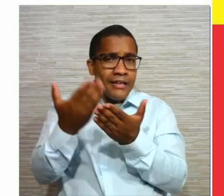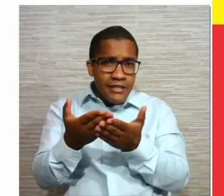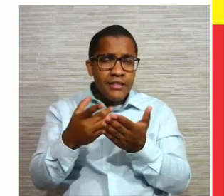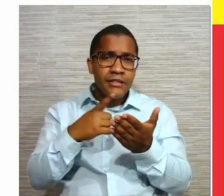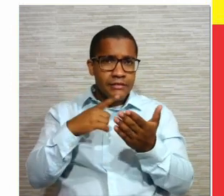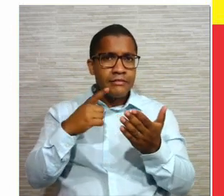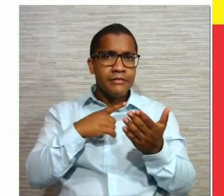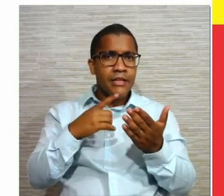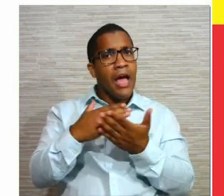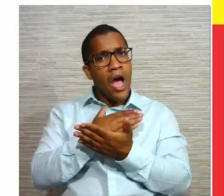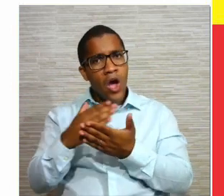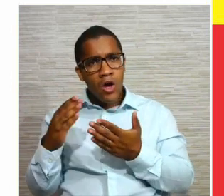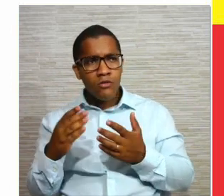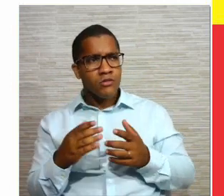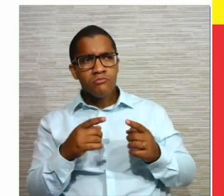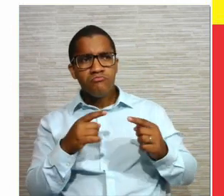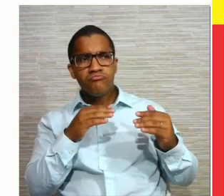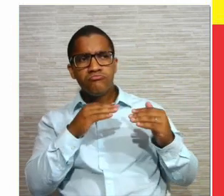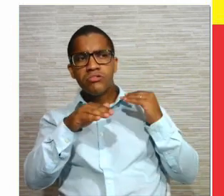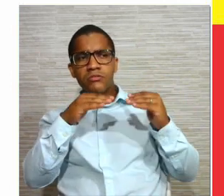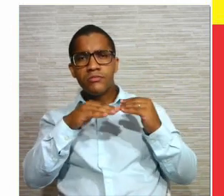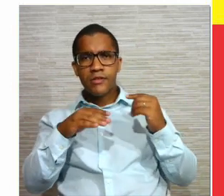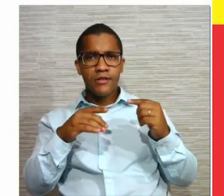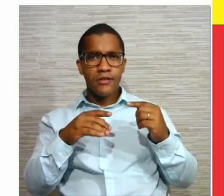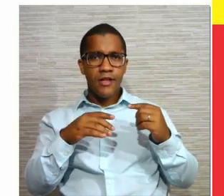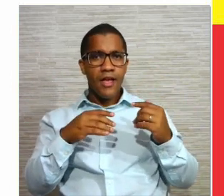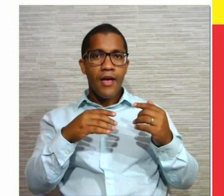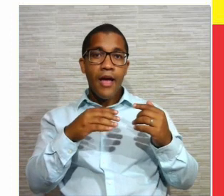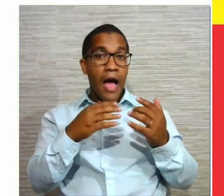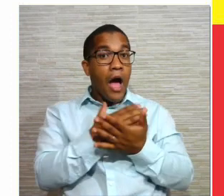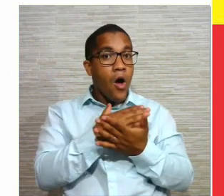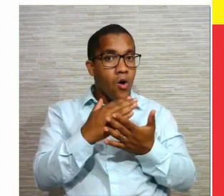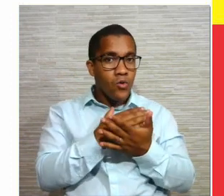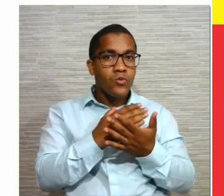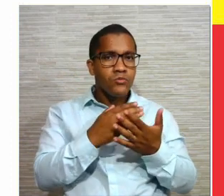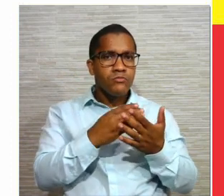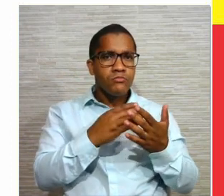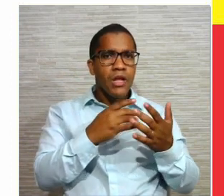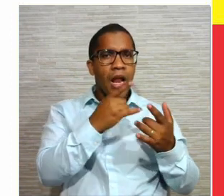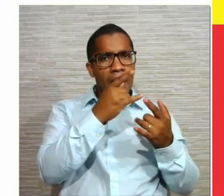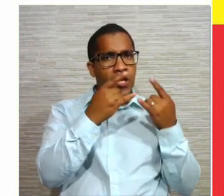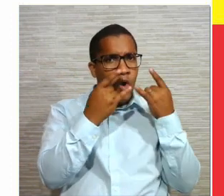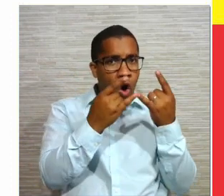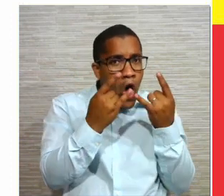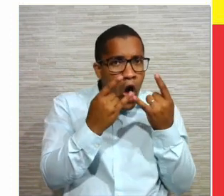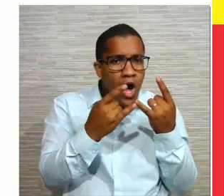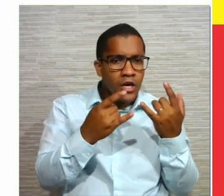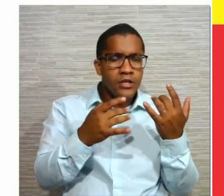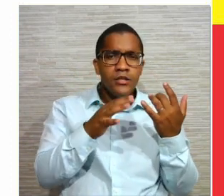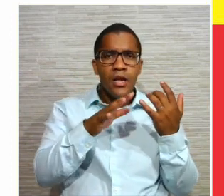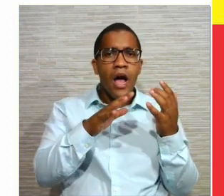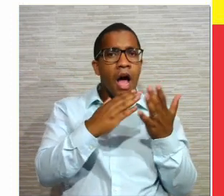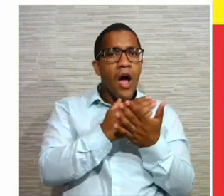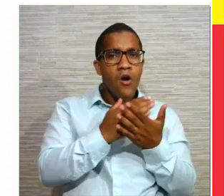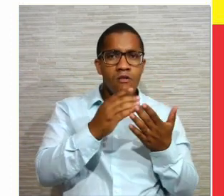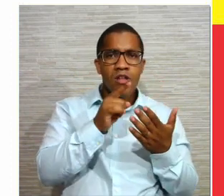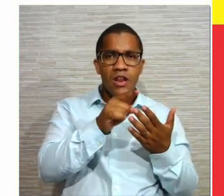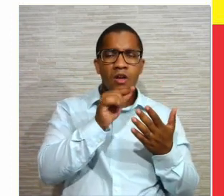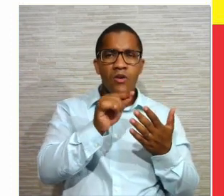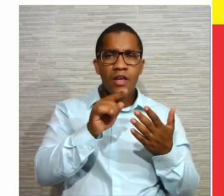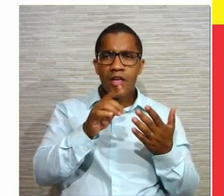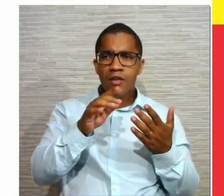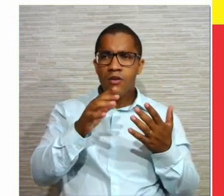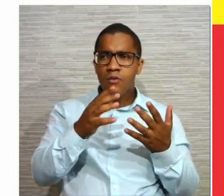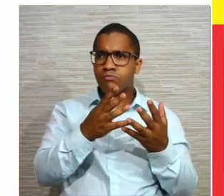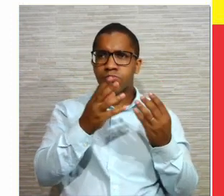polêmico, Então, alguns artistas do rock, algumas músicas, eles ainda hoje causam polêmica. Já começou na década de